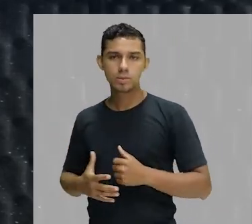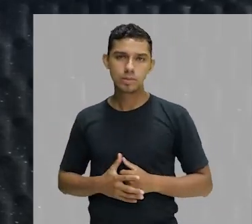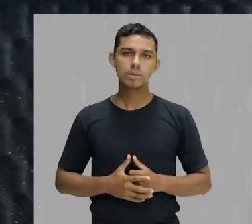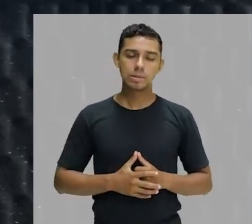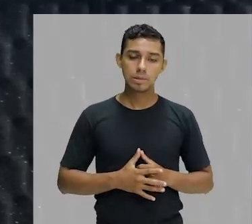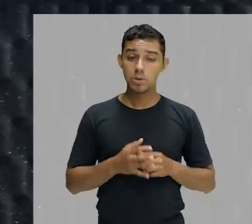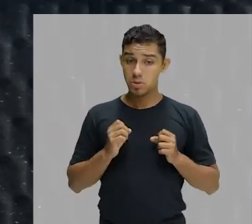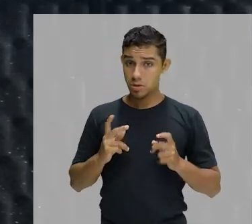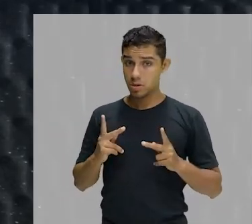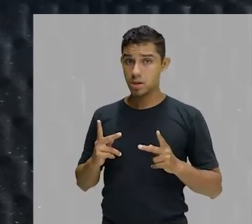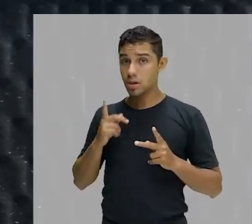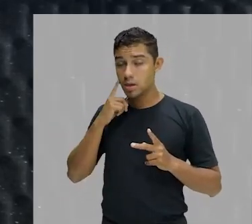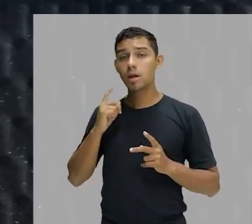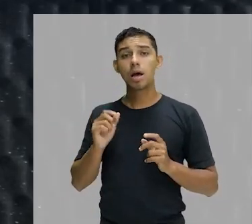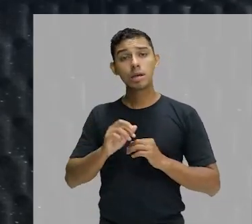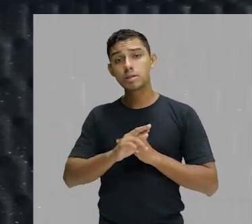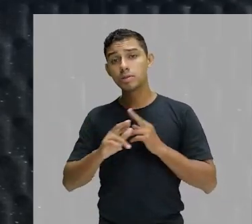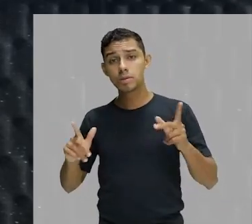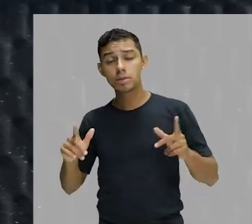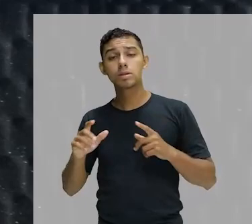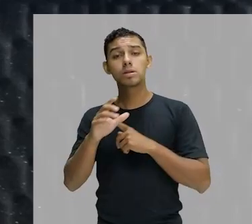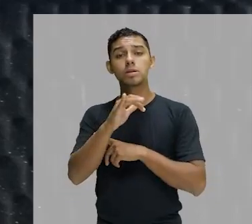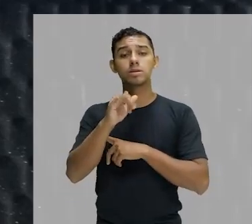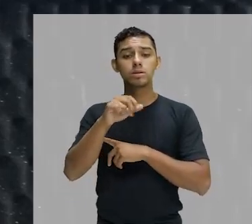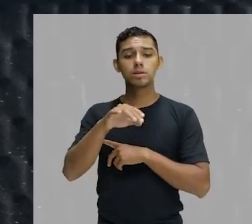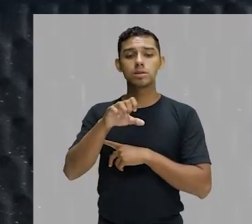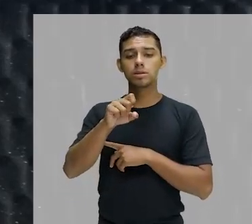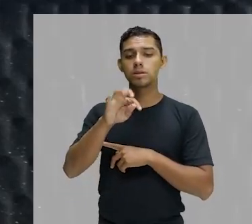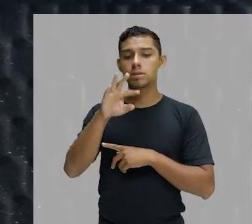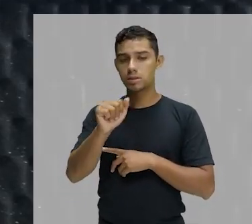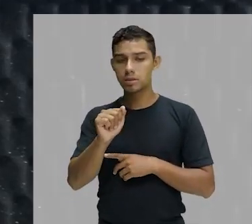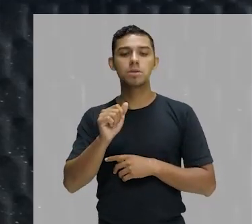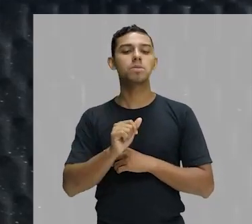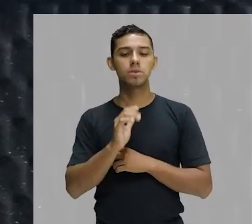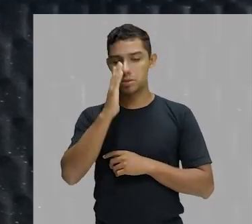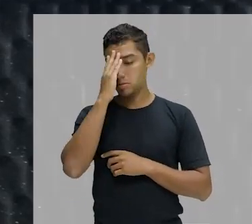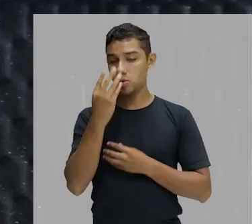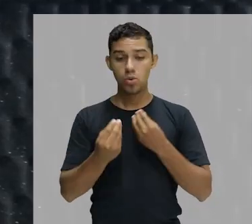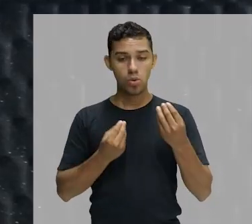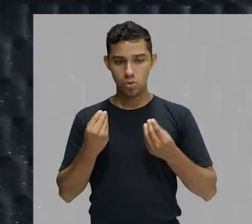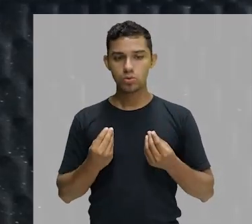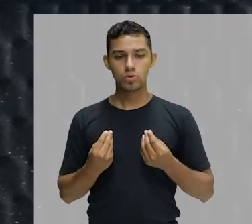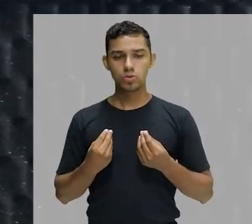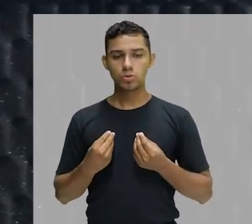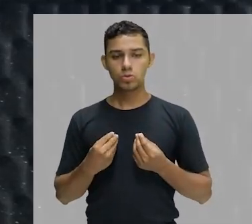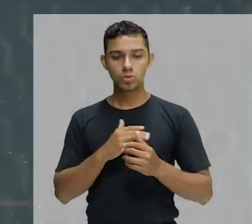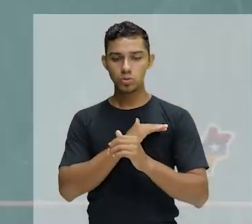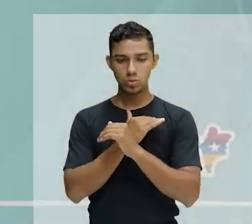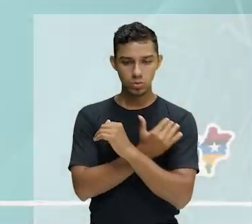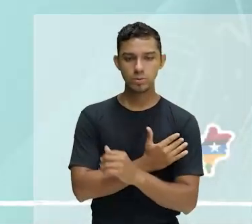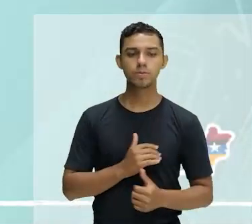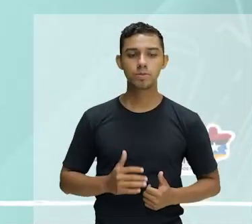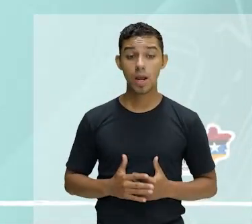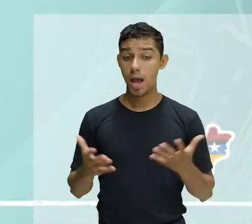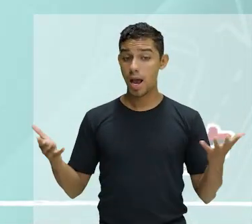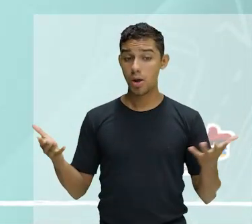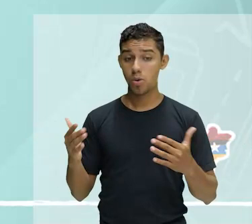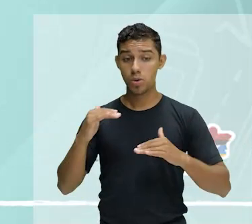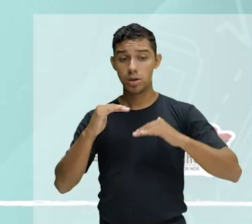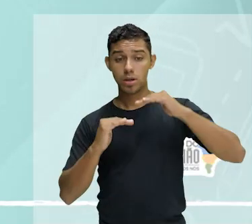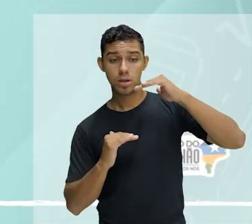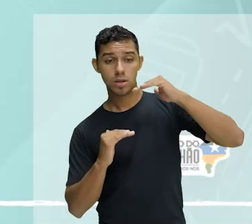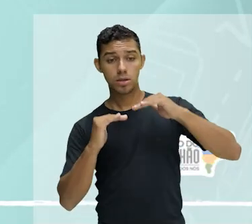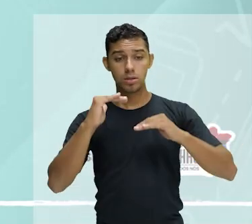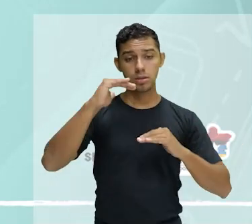Então isso é a diferenciação sinestésica, é tu saber como vai trabalhar o músculo. Vamos chegar aqui no equilíbrio. É